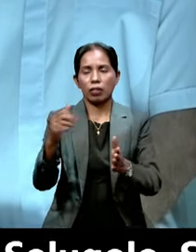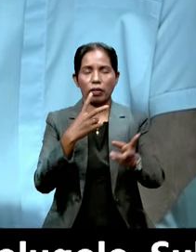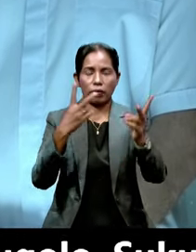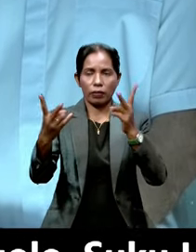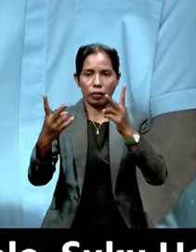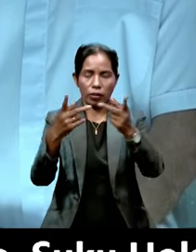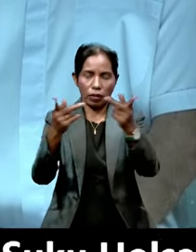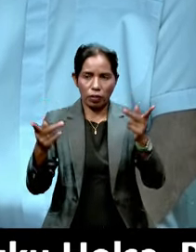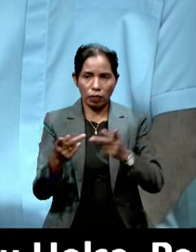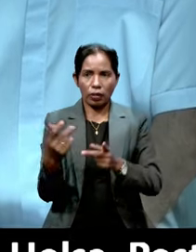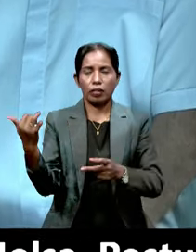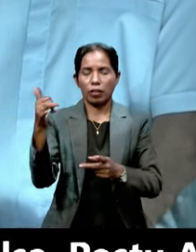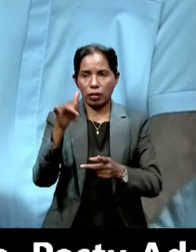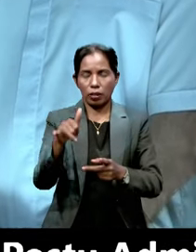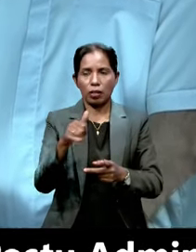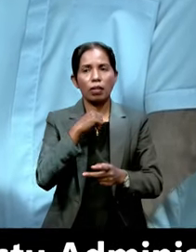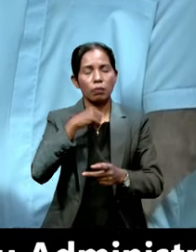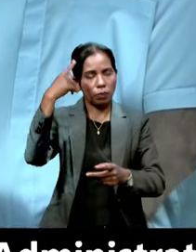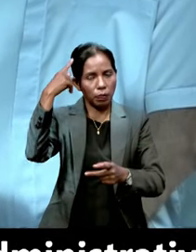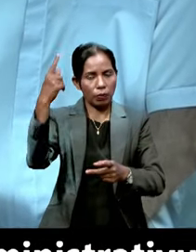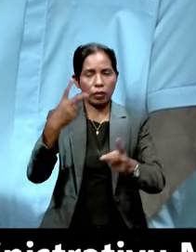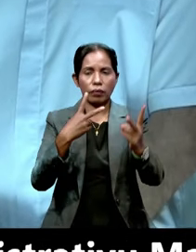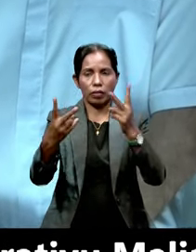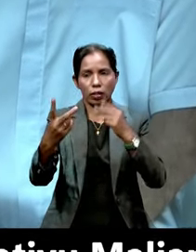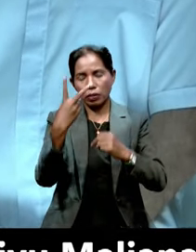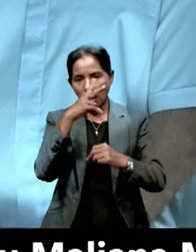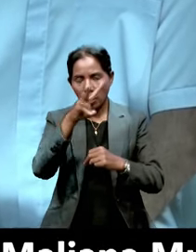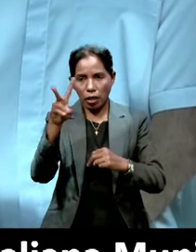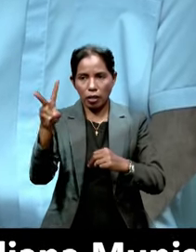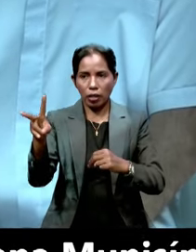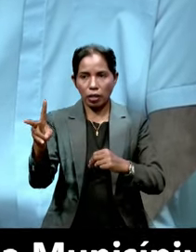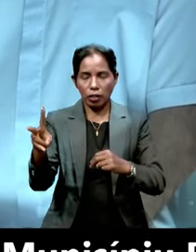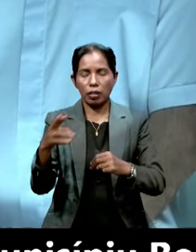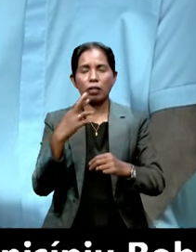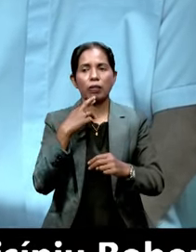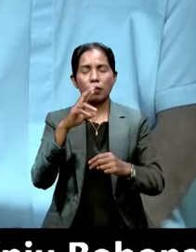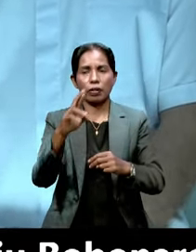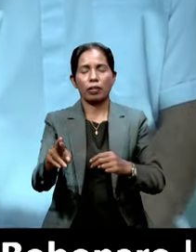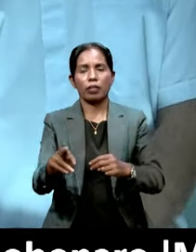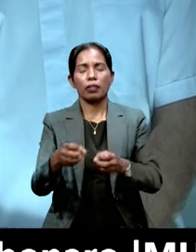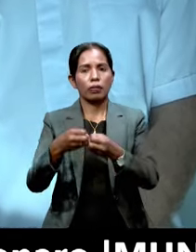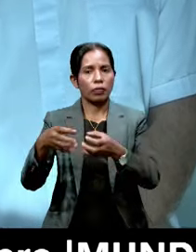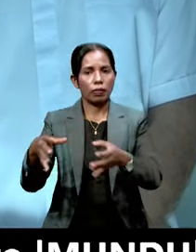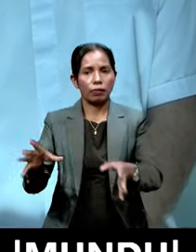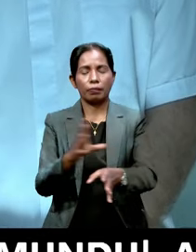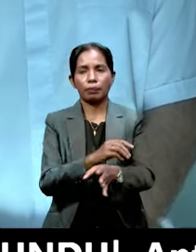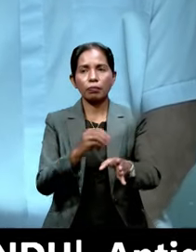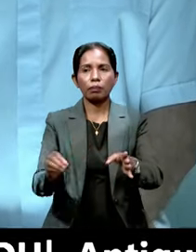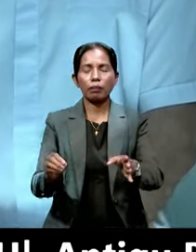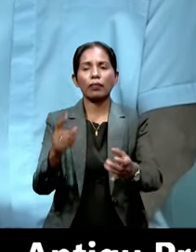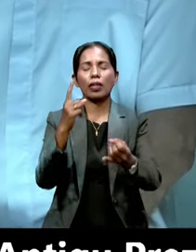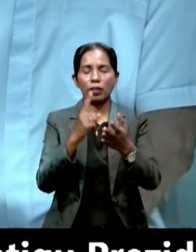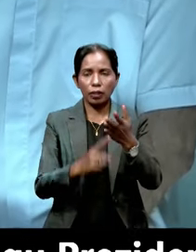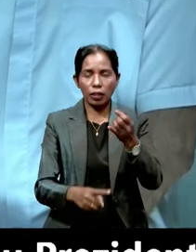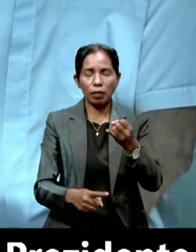vai a fata em Sirenebe, a papa sei liune, a tabela reto, recomendações em Sirenebe, o que será de Husikelaona. Sai da tama